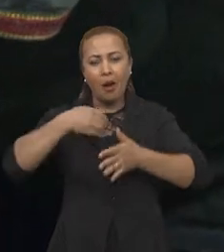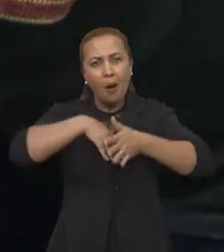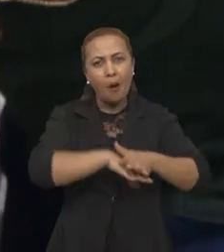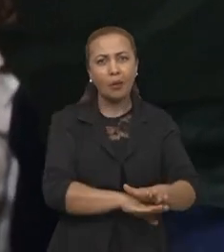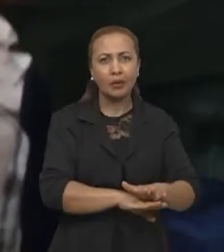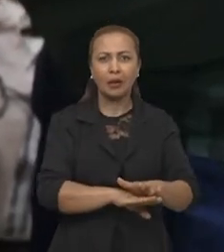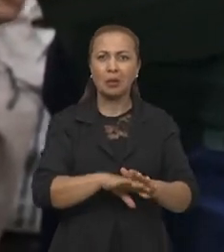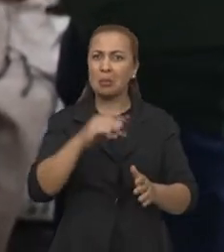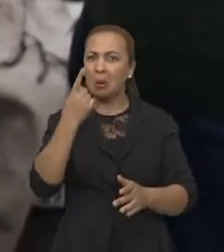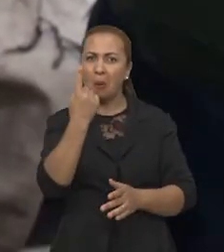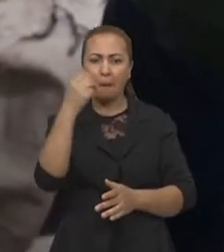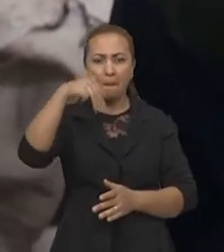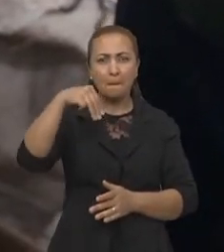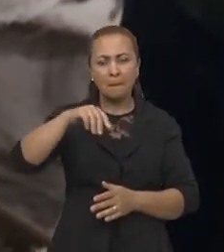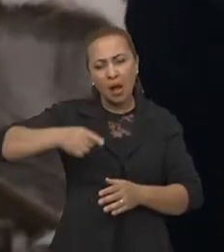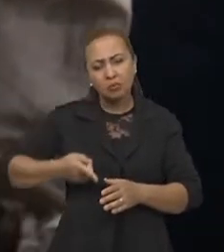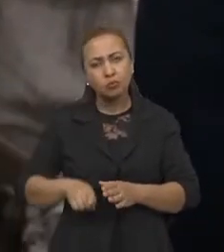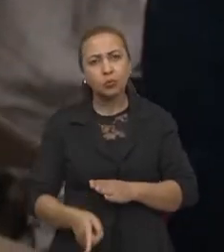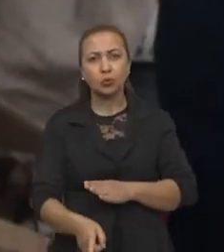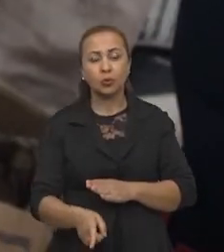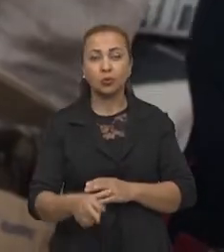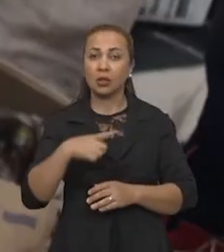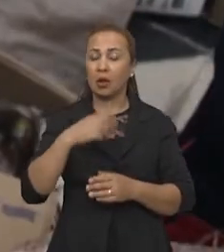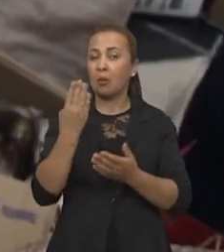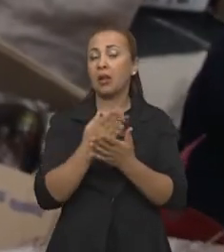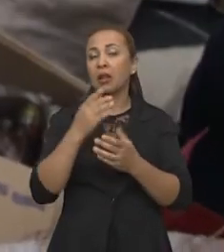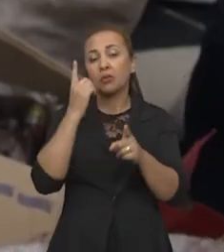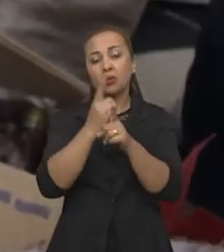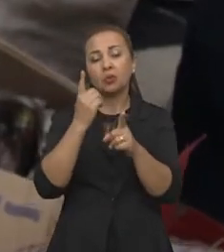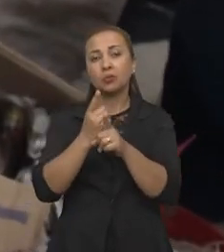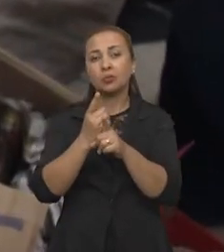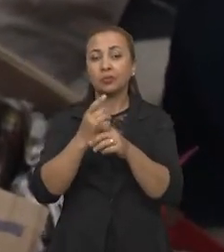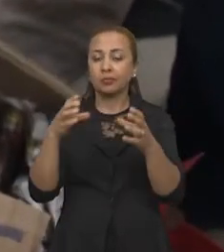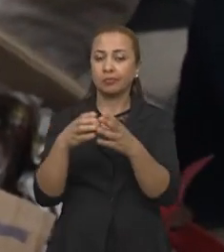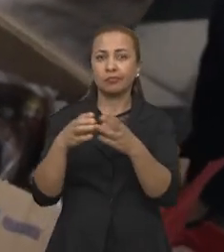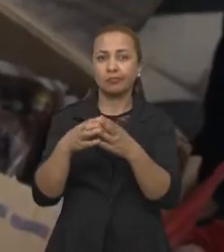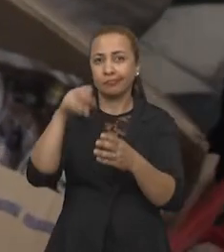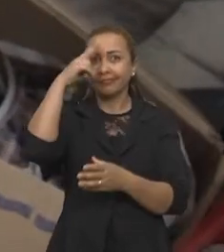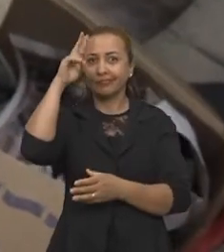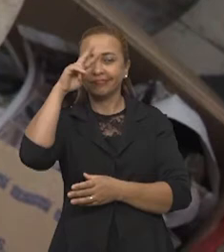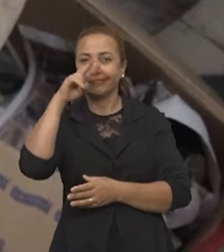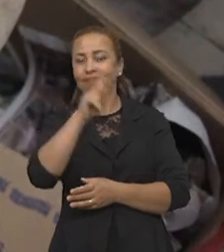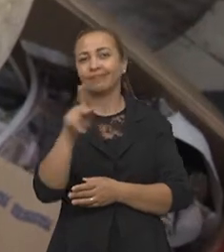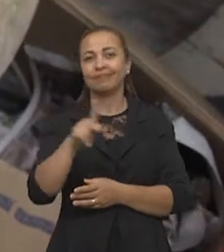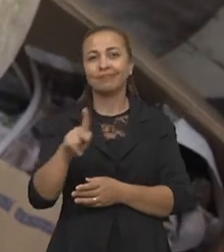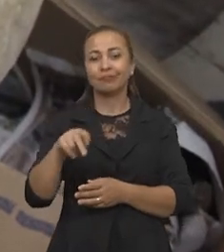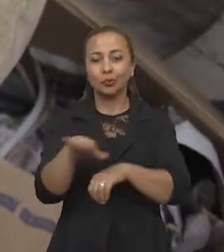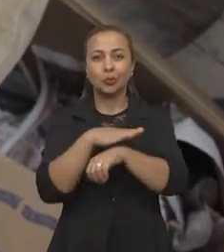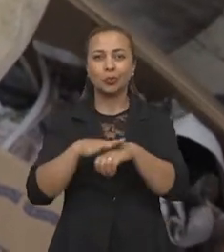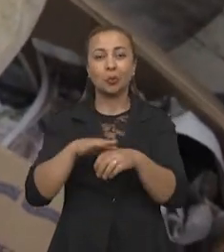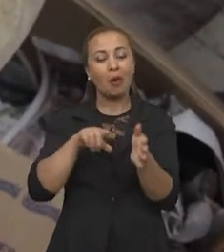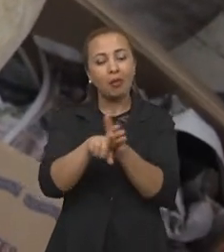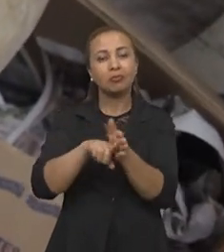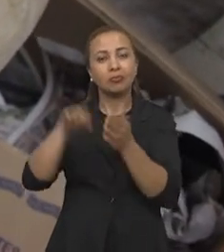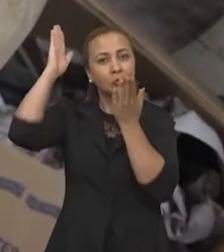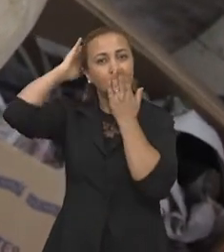Ela estava enterrada a cerca de 1,5 metros de profundidade e é uma das peças encontradas pela equipe de historiadores da